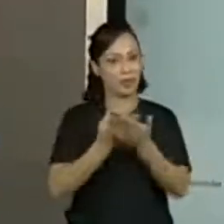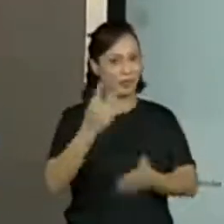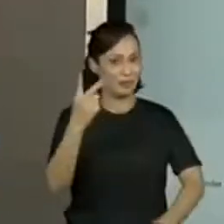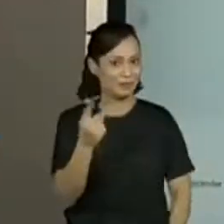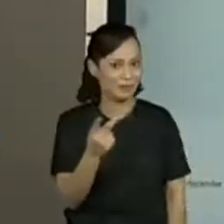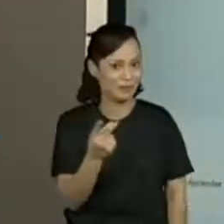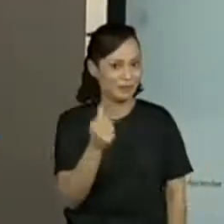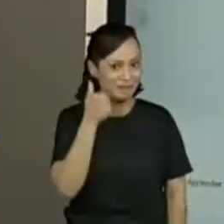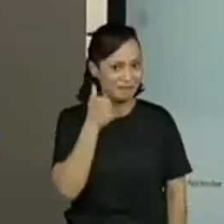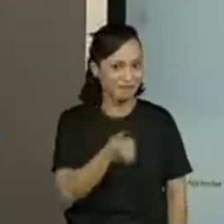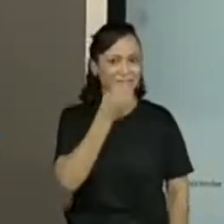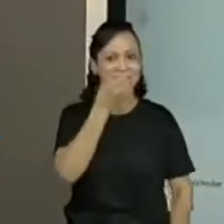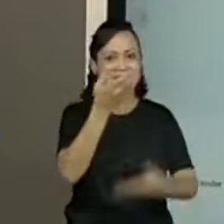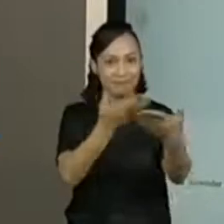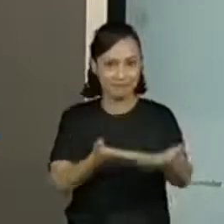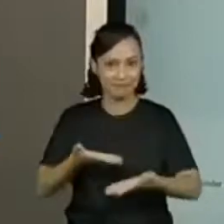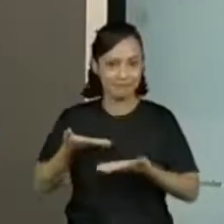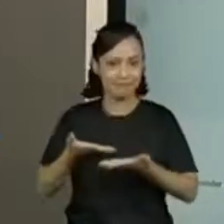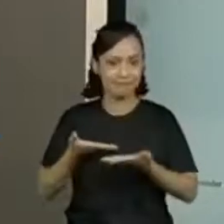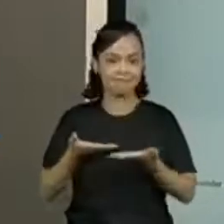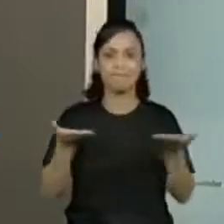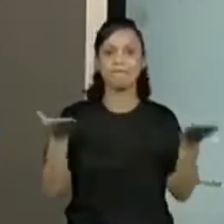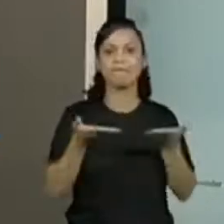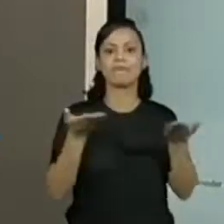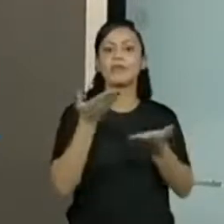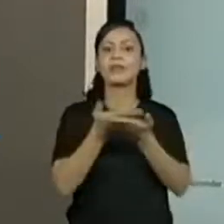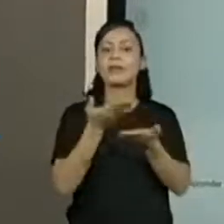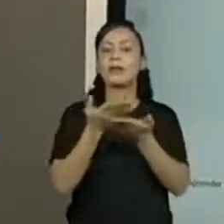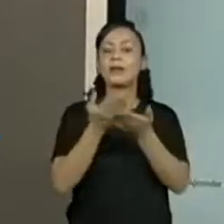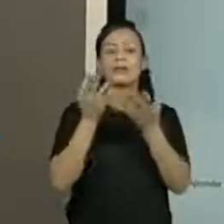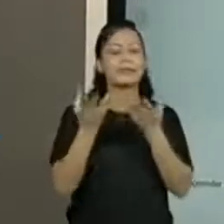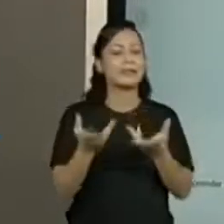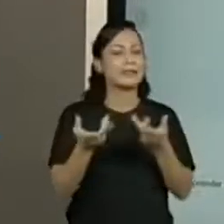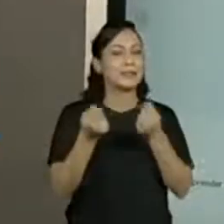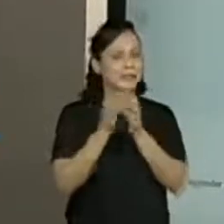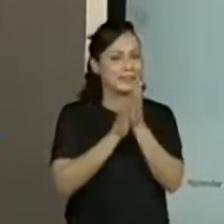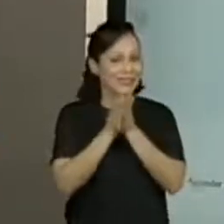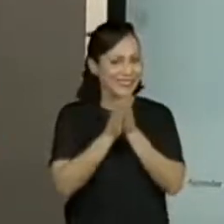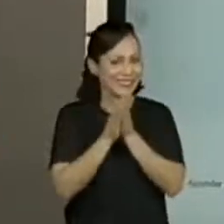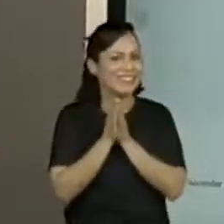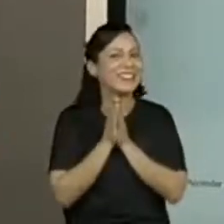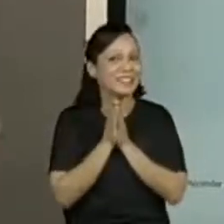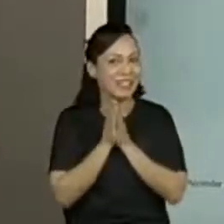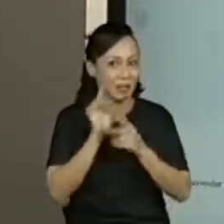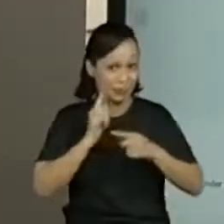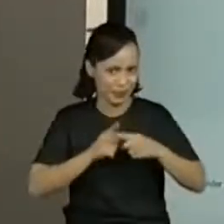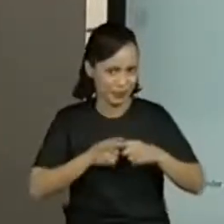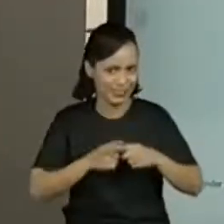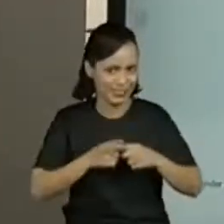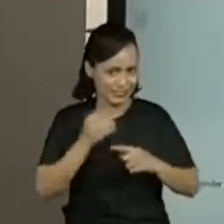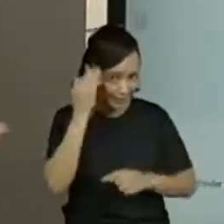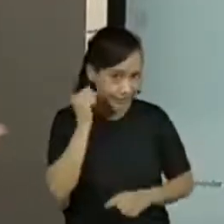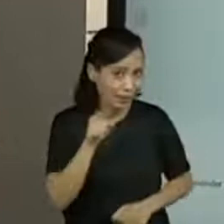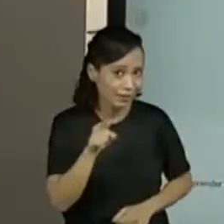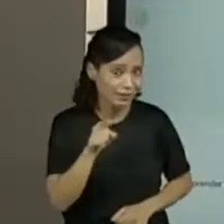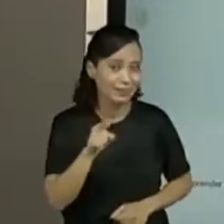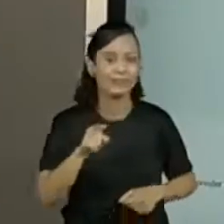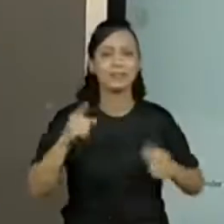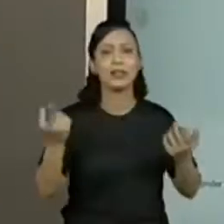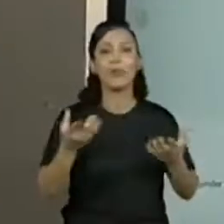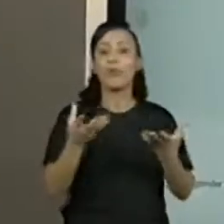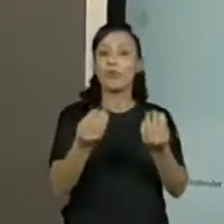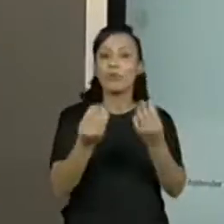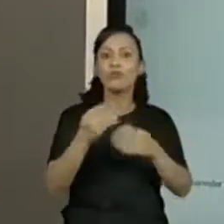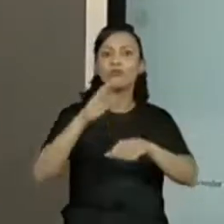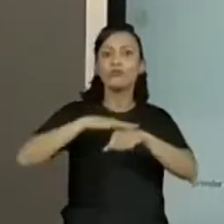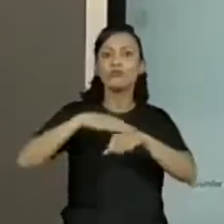sejam todos bem-vindos nossa aula tá sendo maravilhosa sabe por quê Porque vocês estão aceitando todos